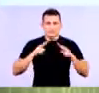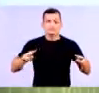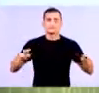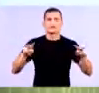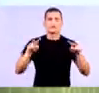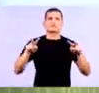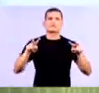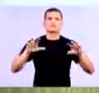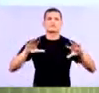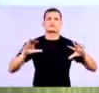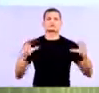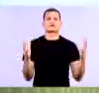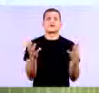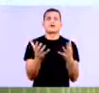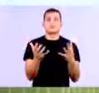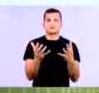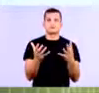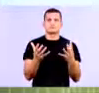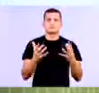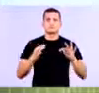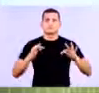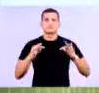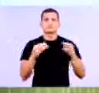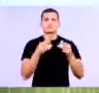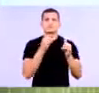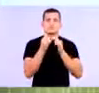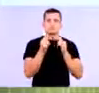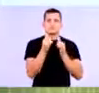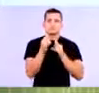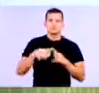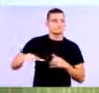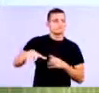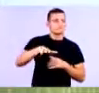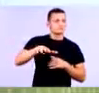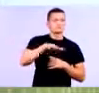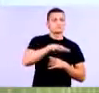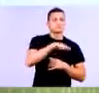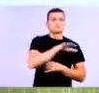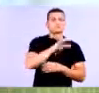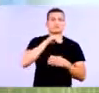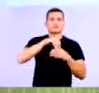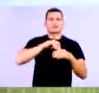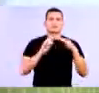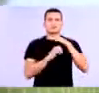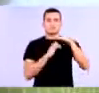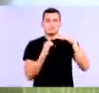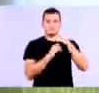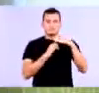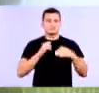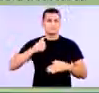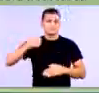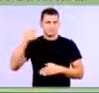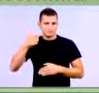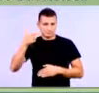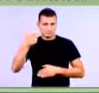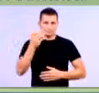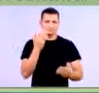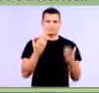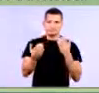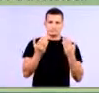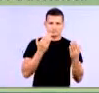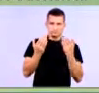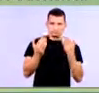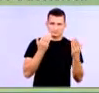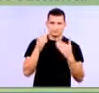geral, certo, de todas as informações que circulam na empresa. Segundo ponto, análise de